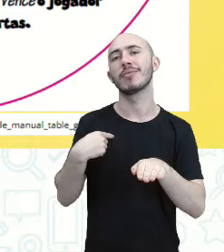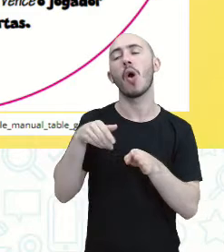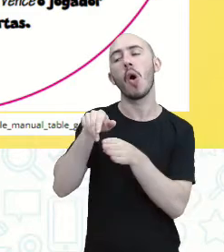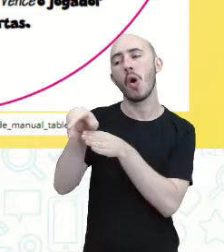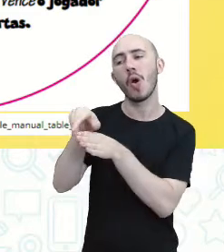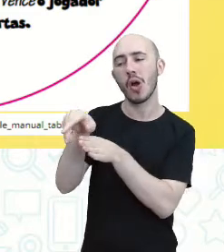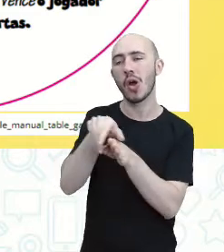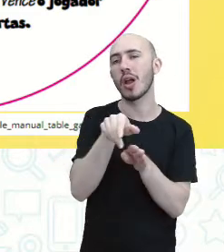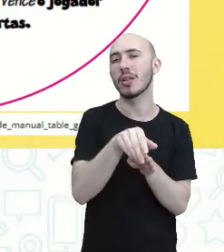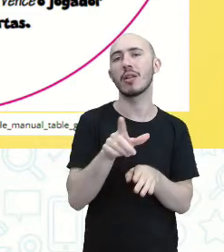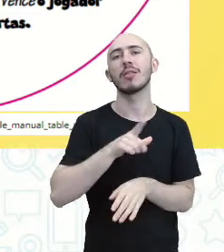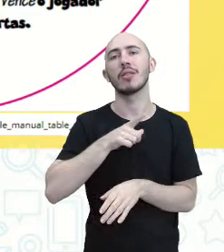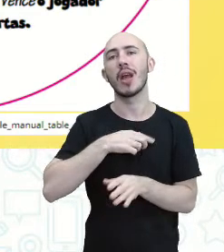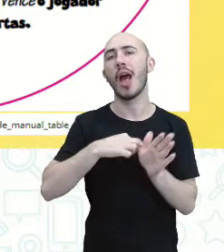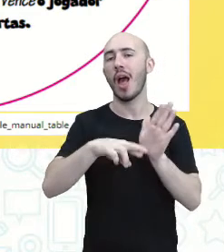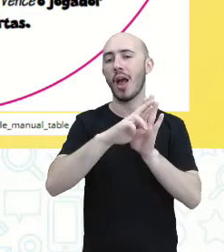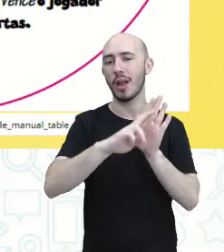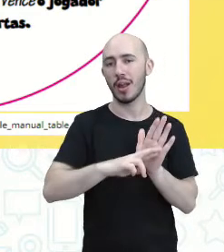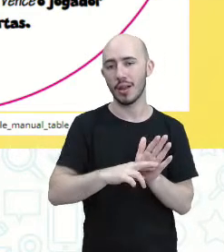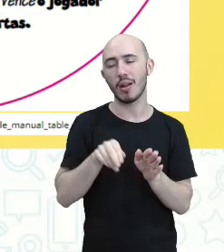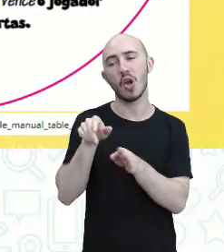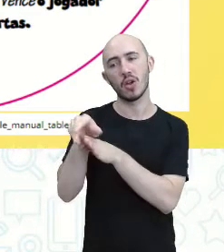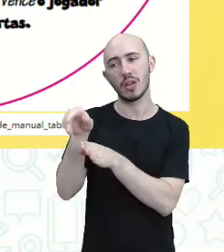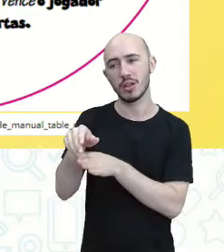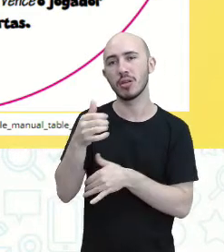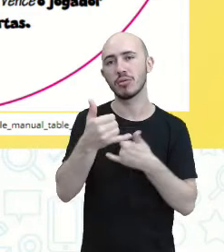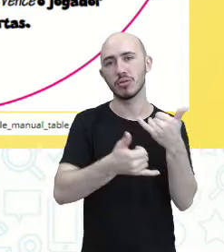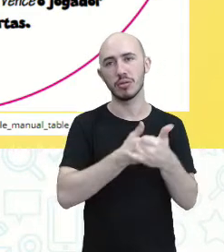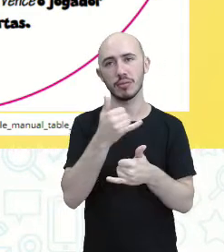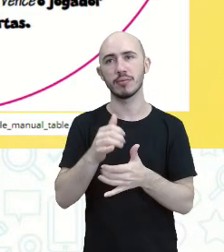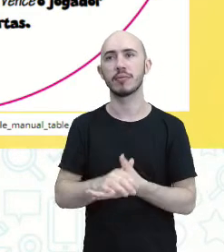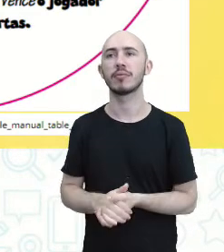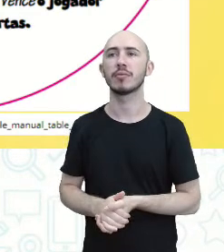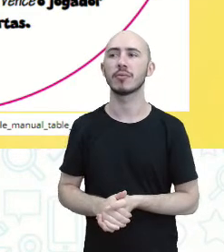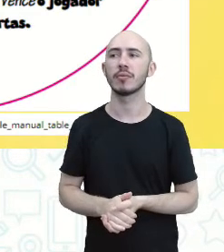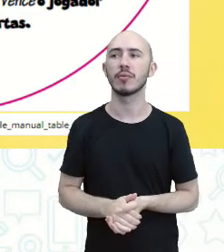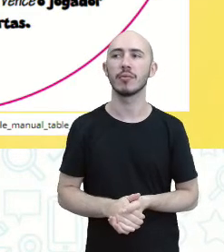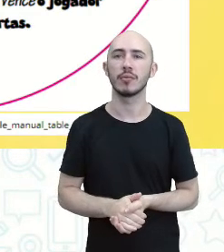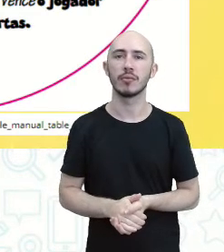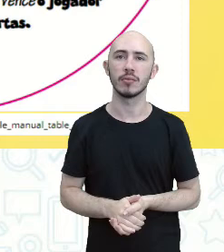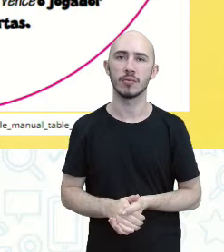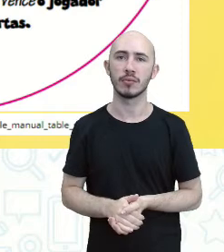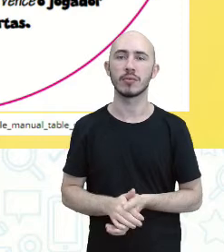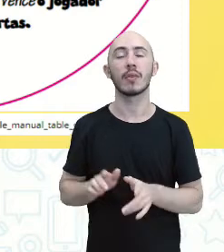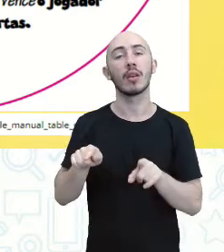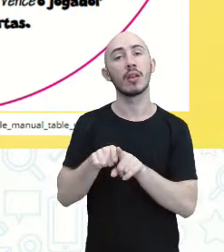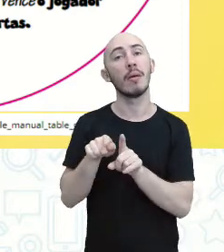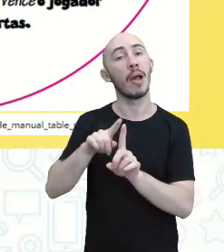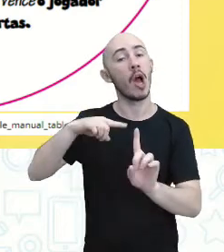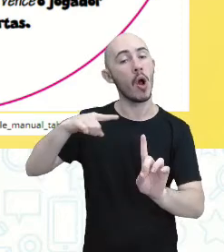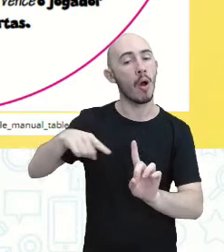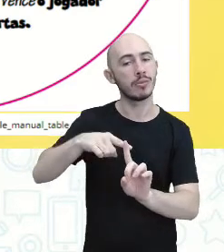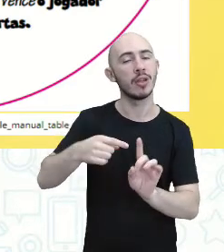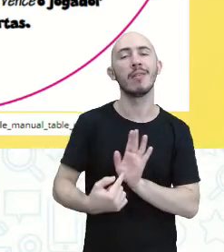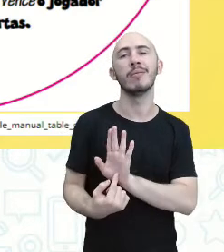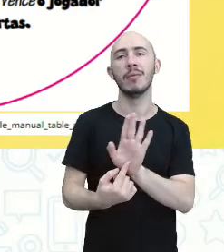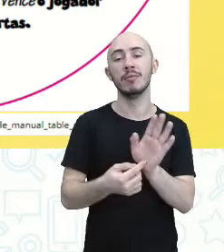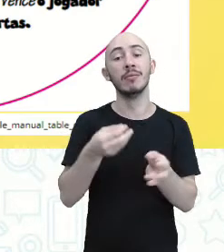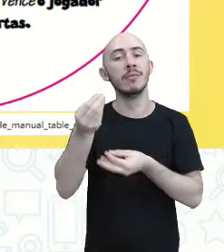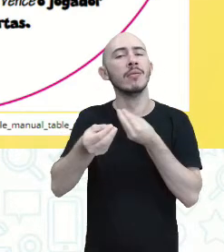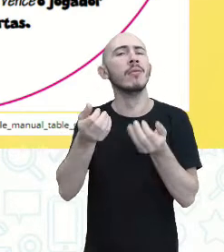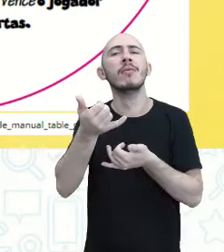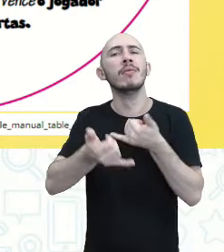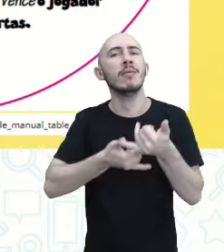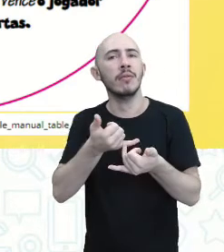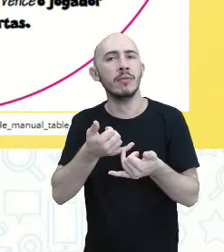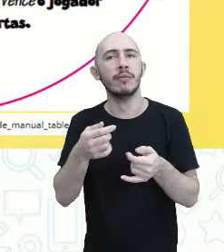né? As regras vão orientando o jogo. Vai falar sobre o objetivo e como jogar,